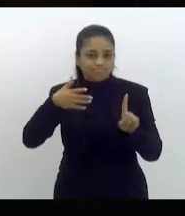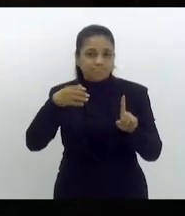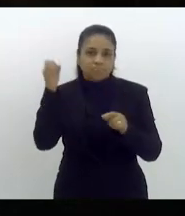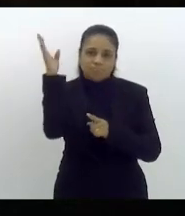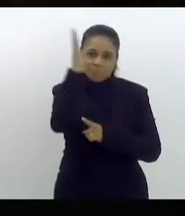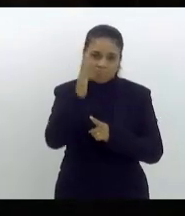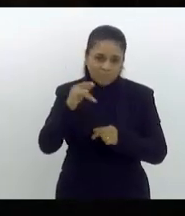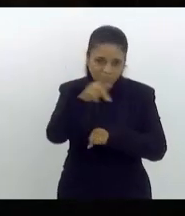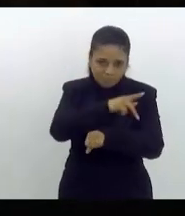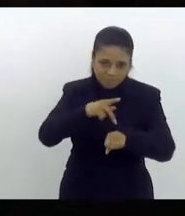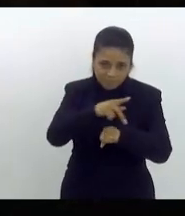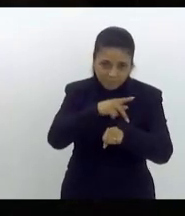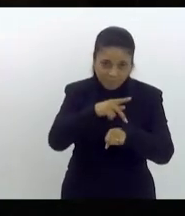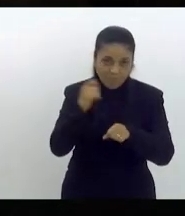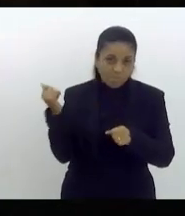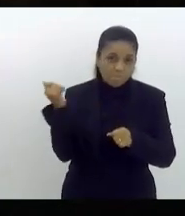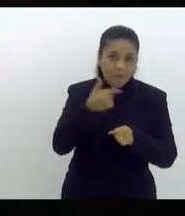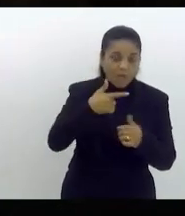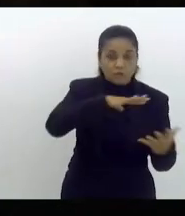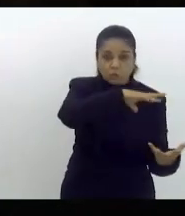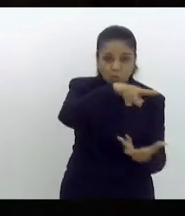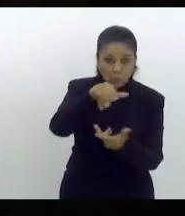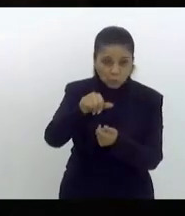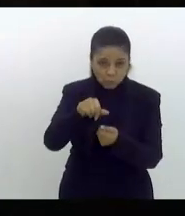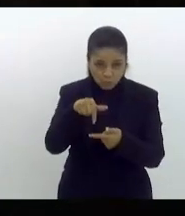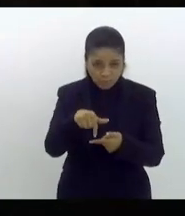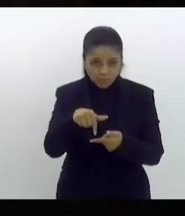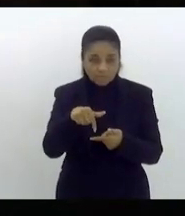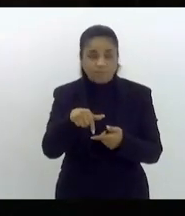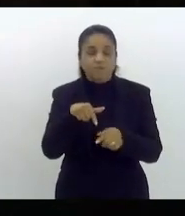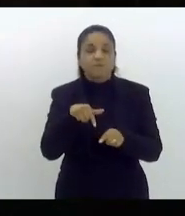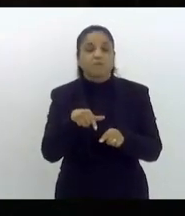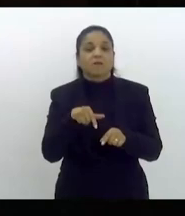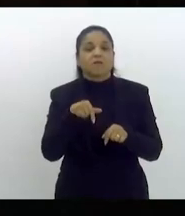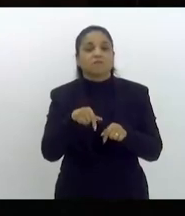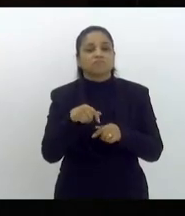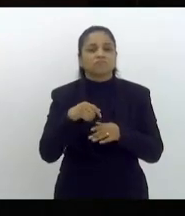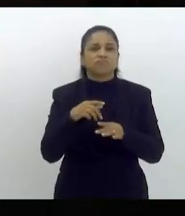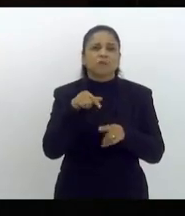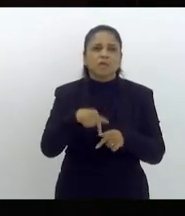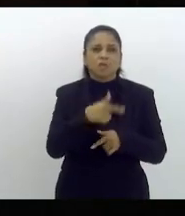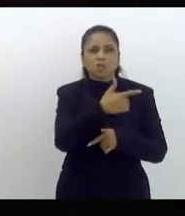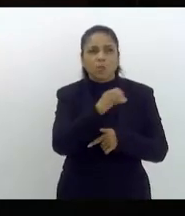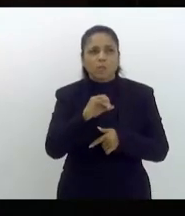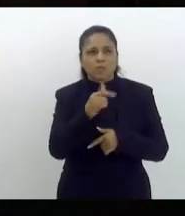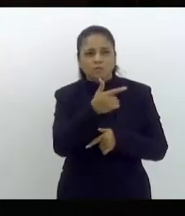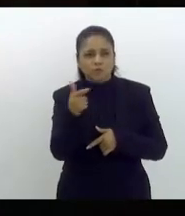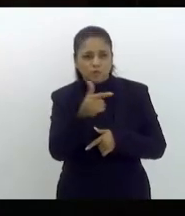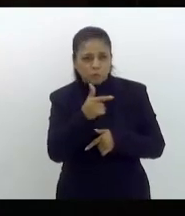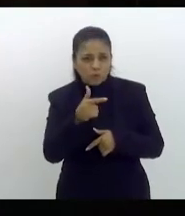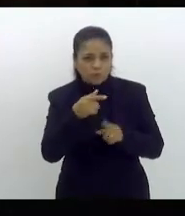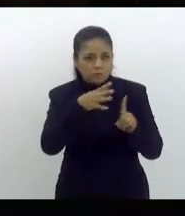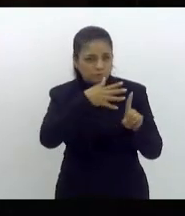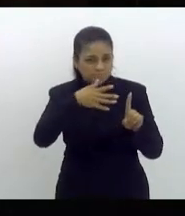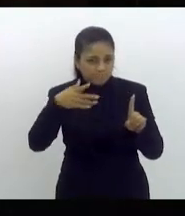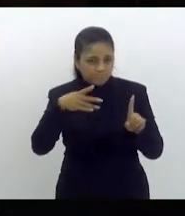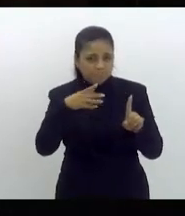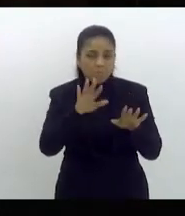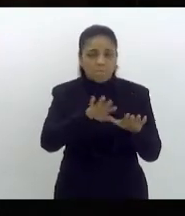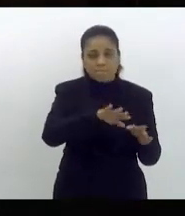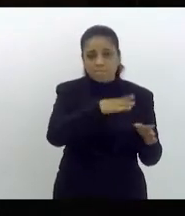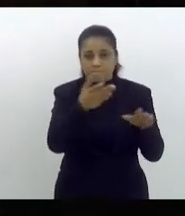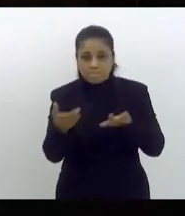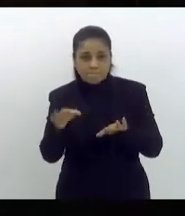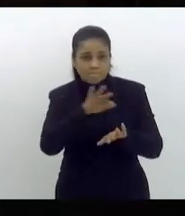mundo o número de pessoas LGBT que é mais assassinadas no Brasil em 2022 para que nós ponhamos um caso em